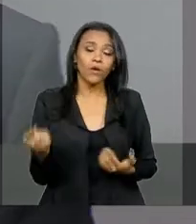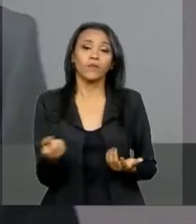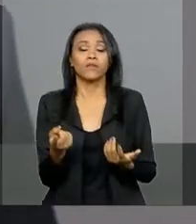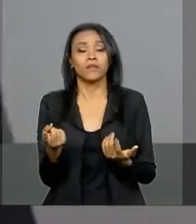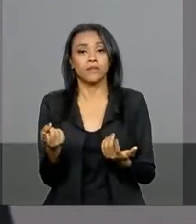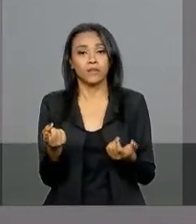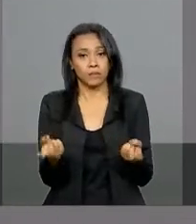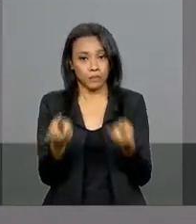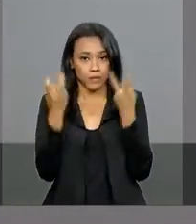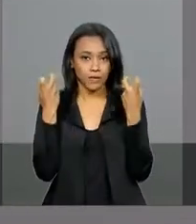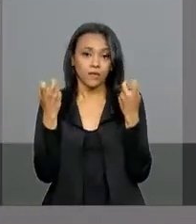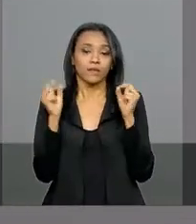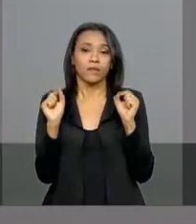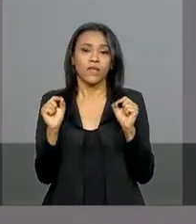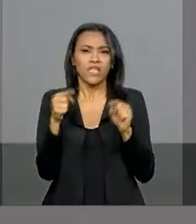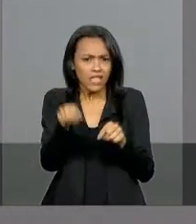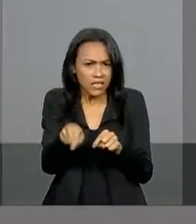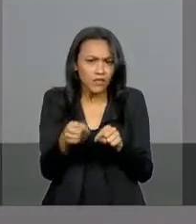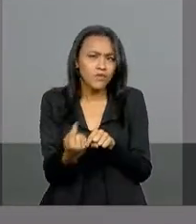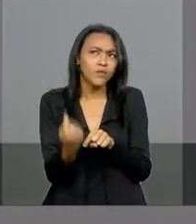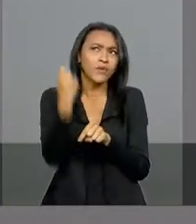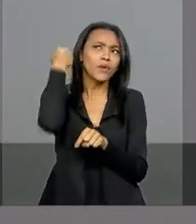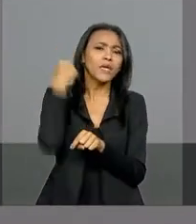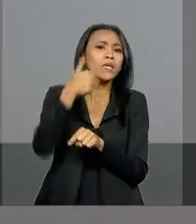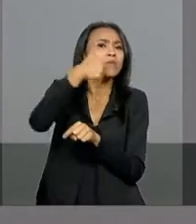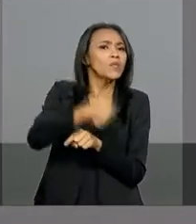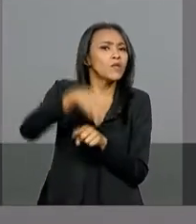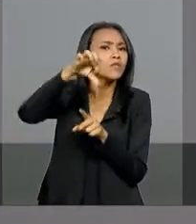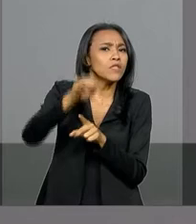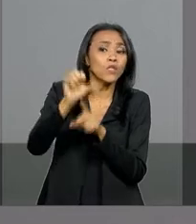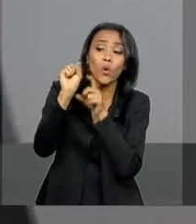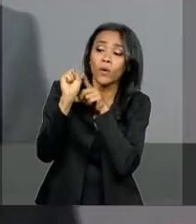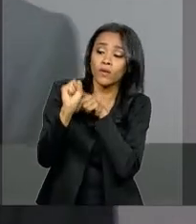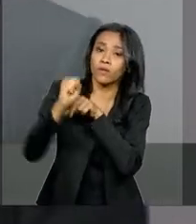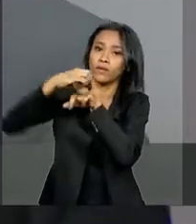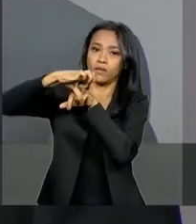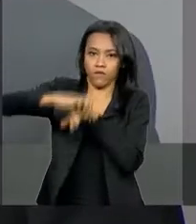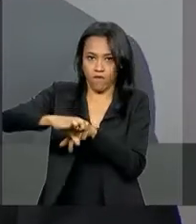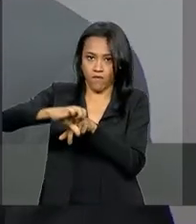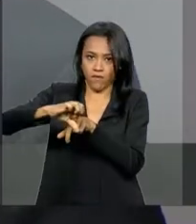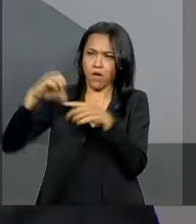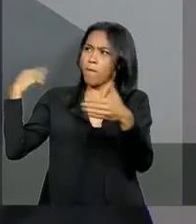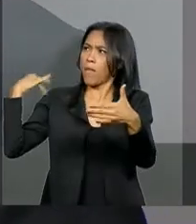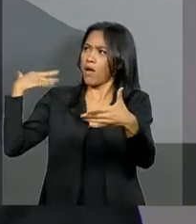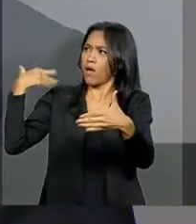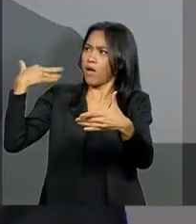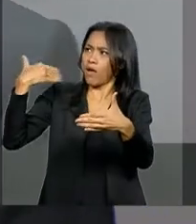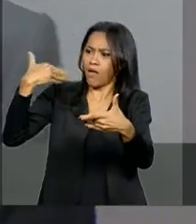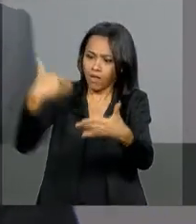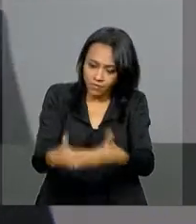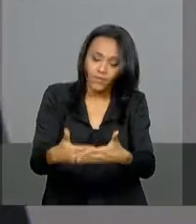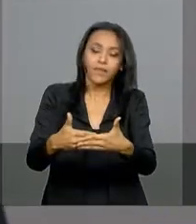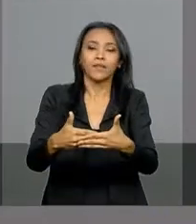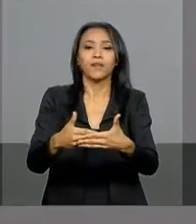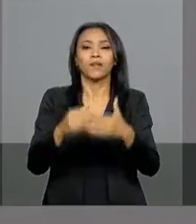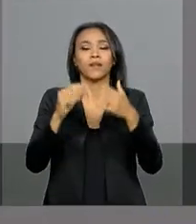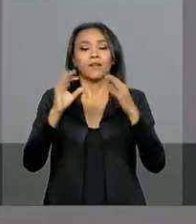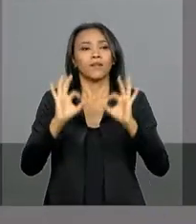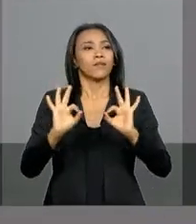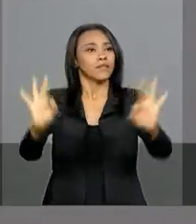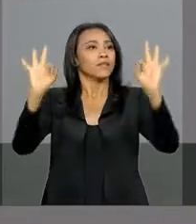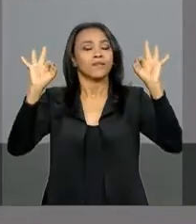que isso foi em 1989 depois de tanto tempo finalmente o estado brasileiro vem